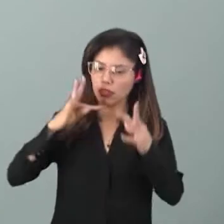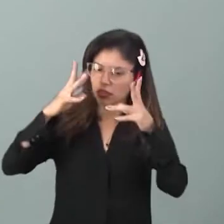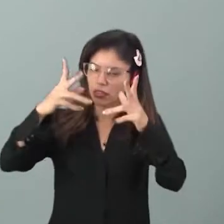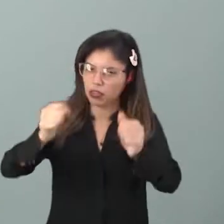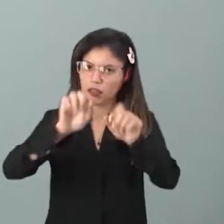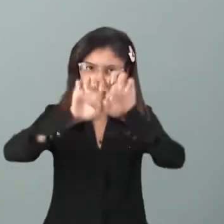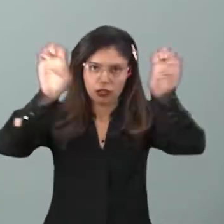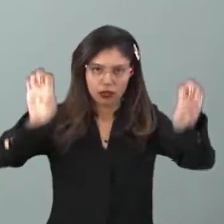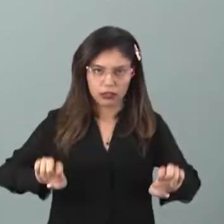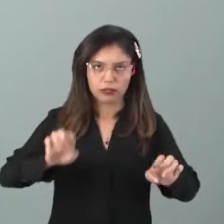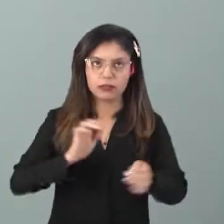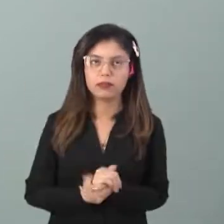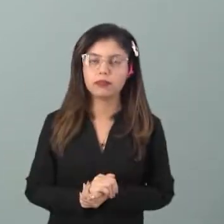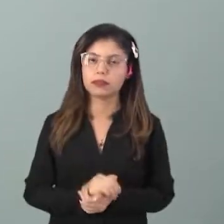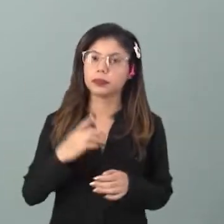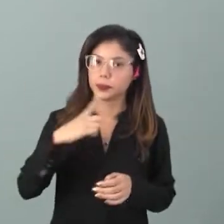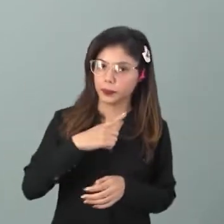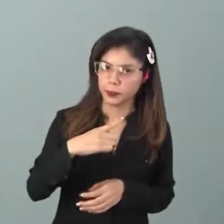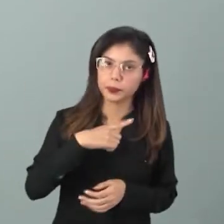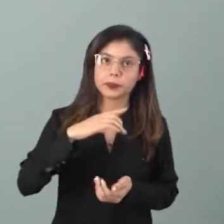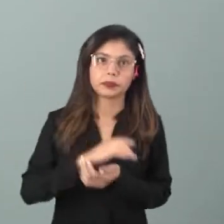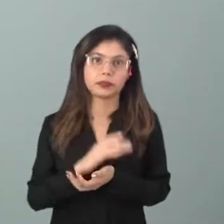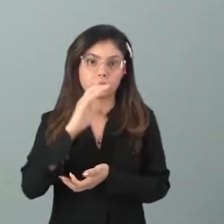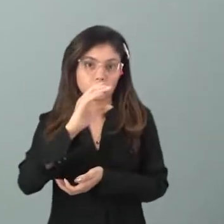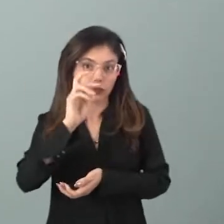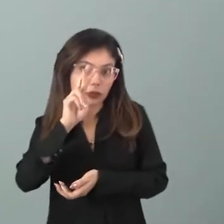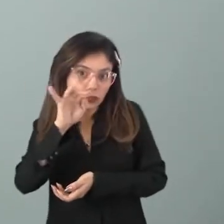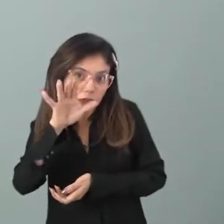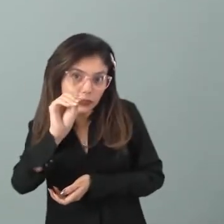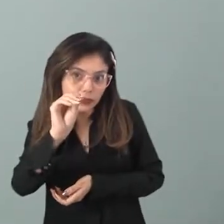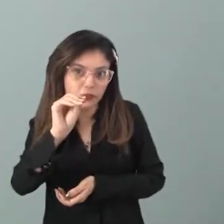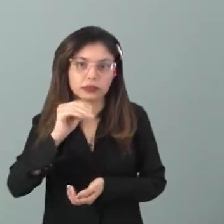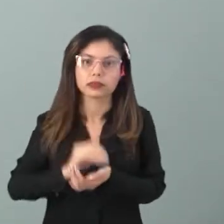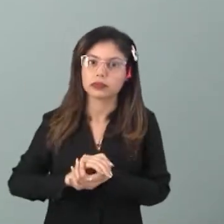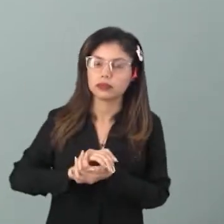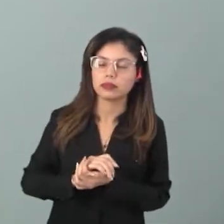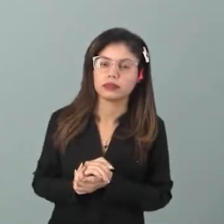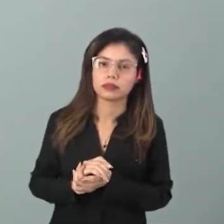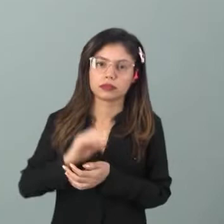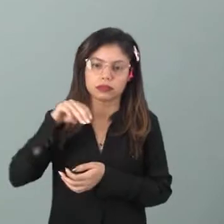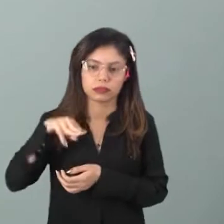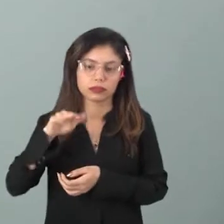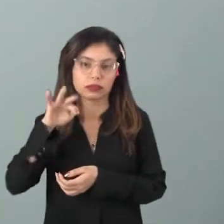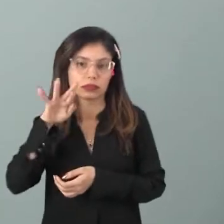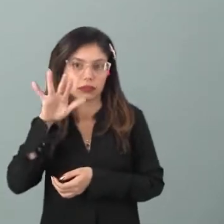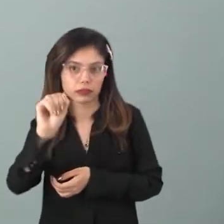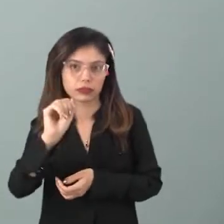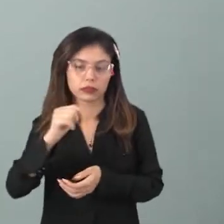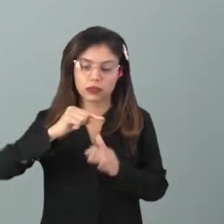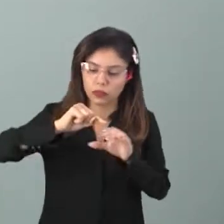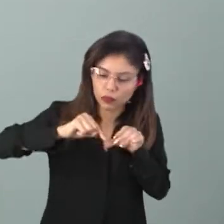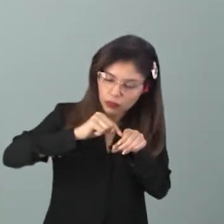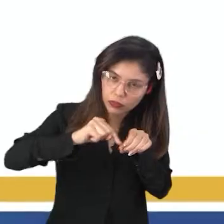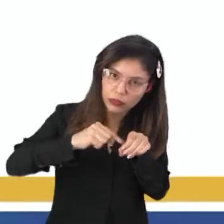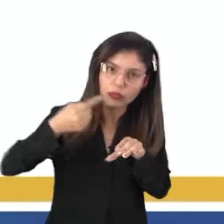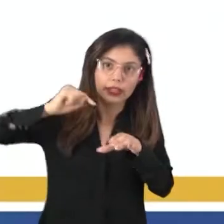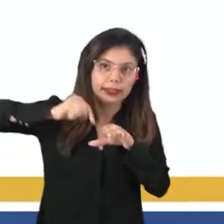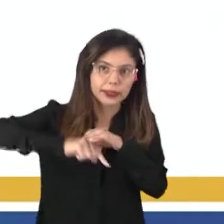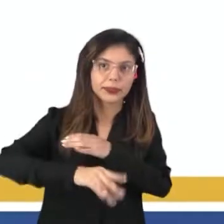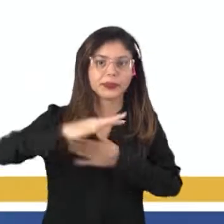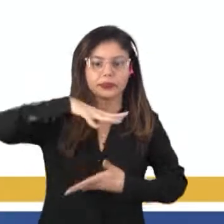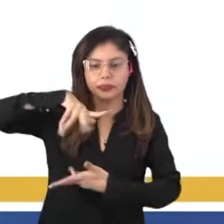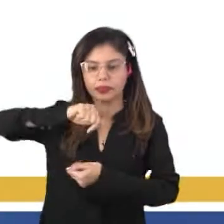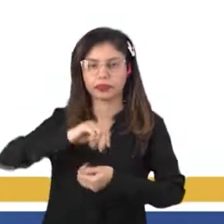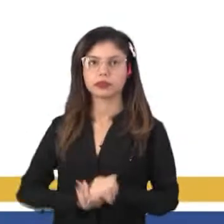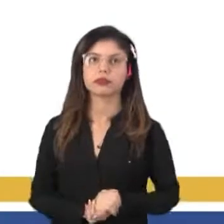toda uma estrutura. Lembra lá que a gente tem a crosta, que é a parte mais externa, o manto e temos o núcleo, que ele é mais interno.